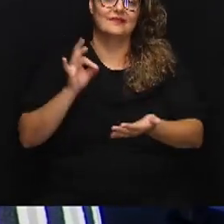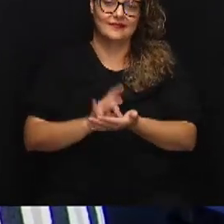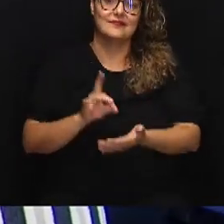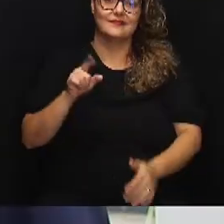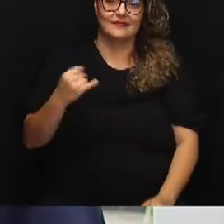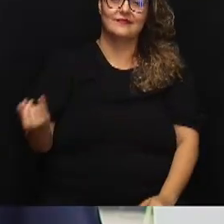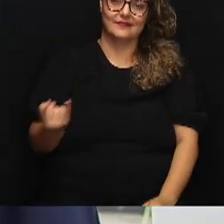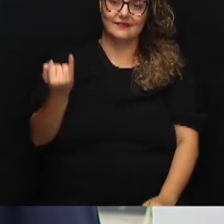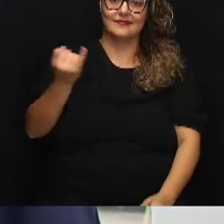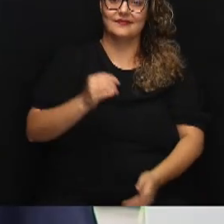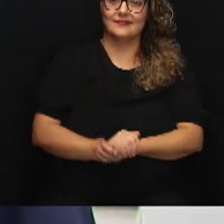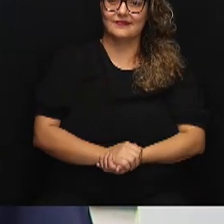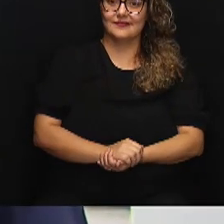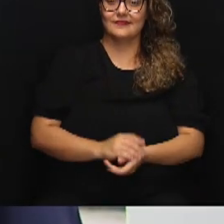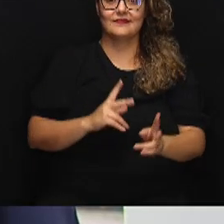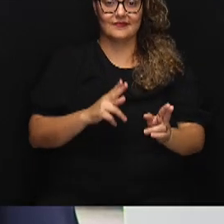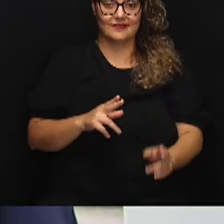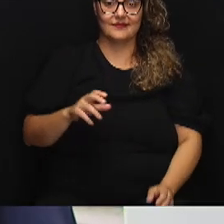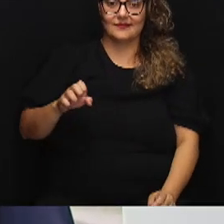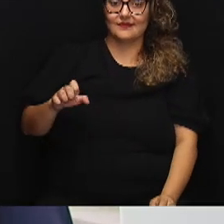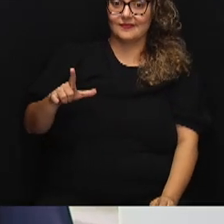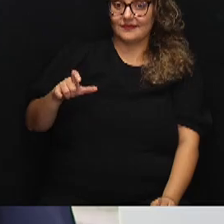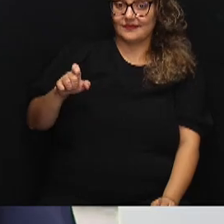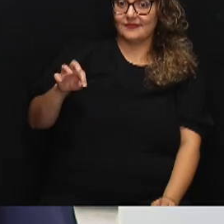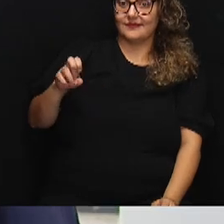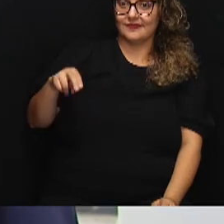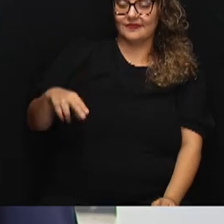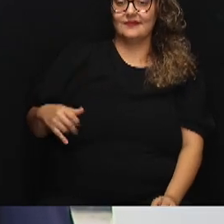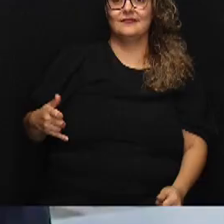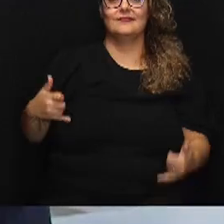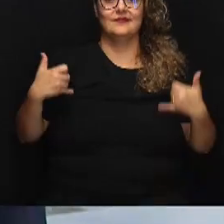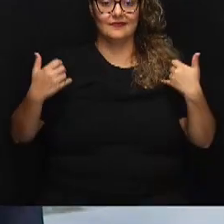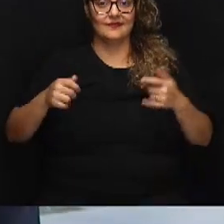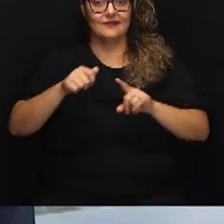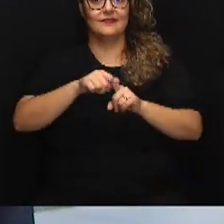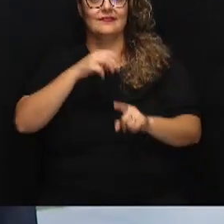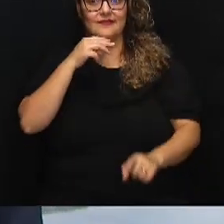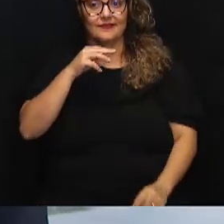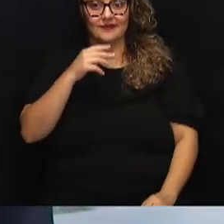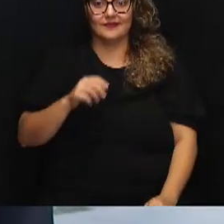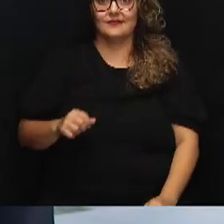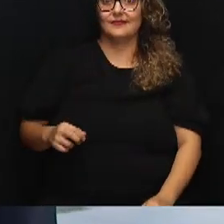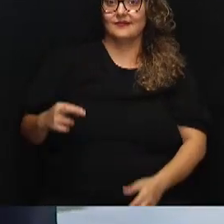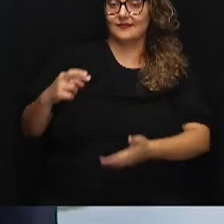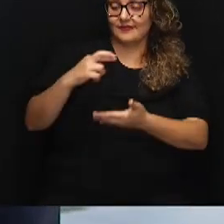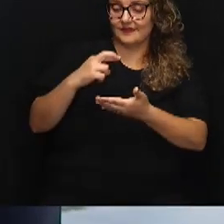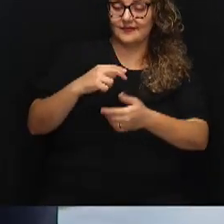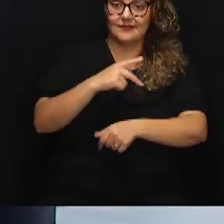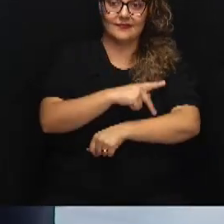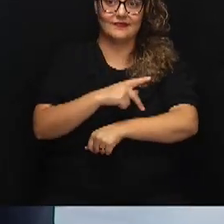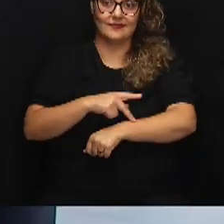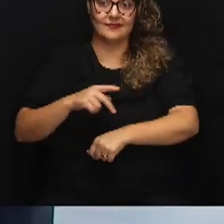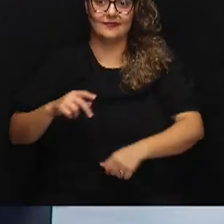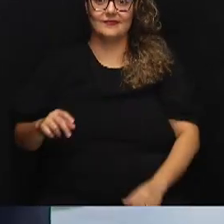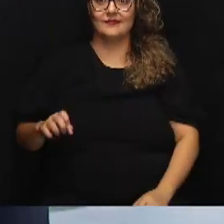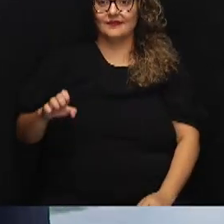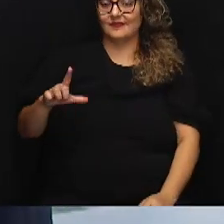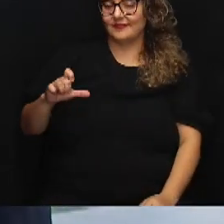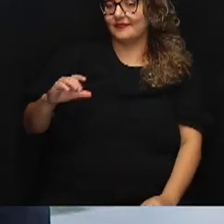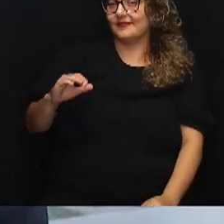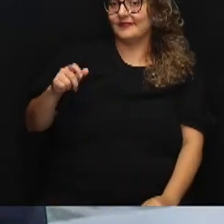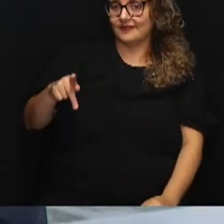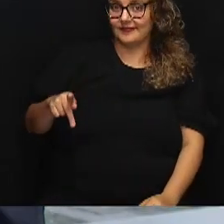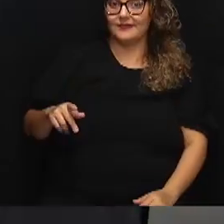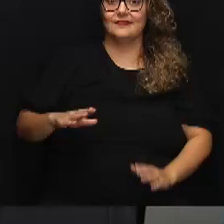super importante. De acordo com o Elton, um dos aniversariantes de março, analista pedagogo da Elecamp, a Escola do Legislativo